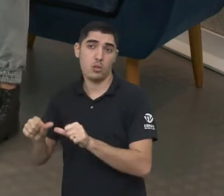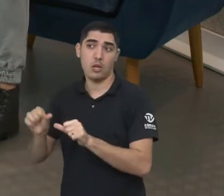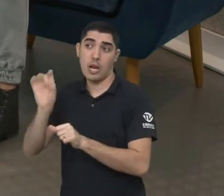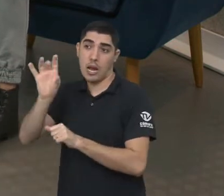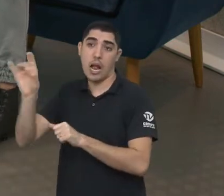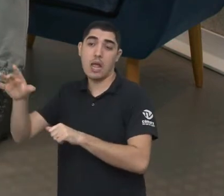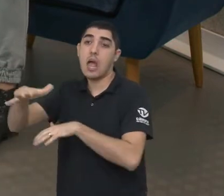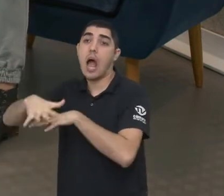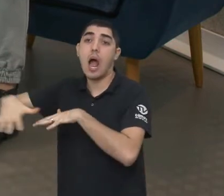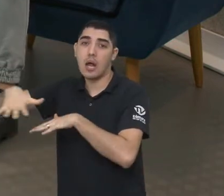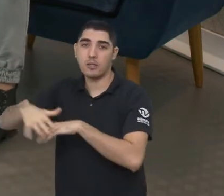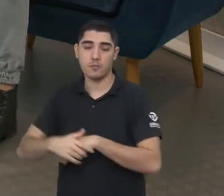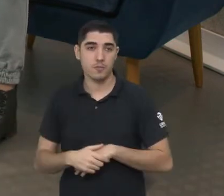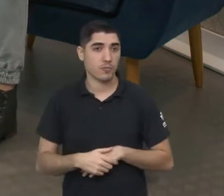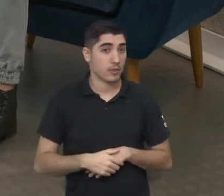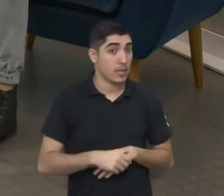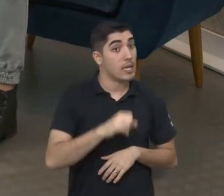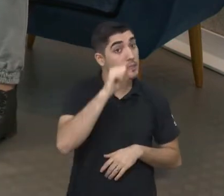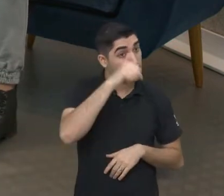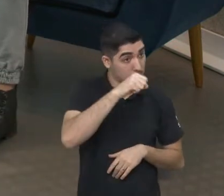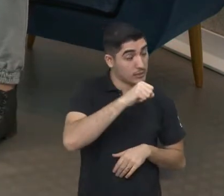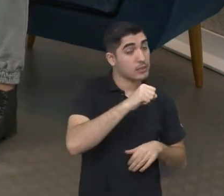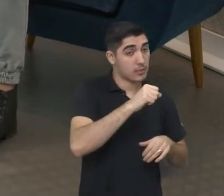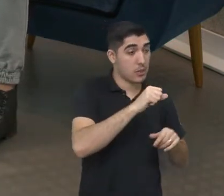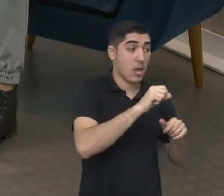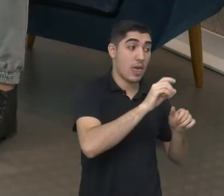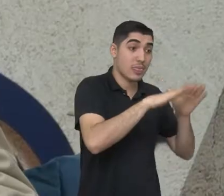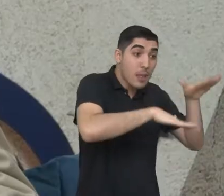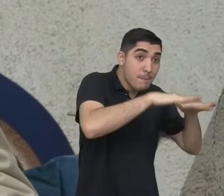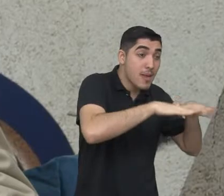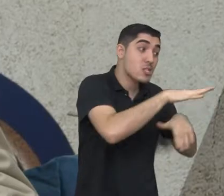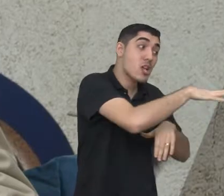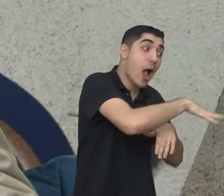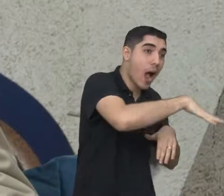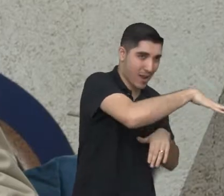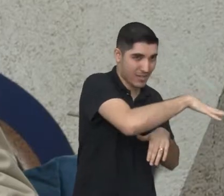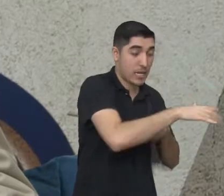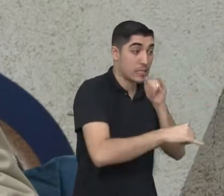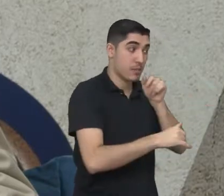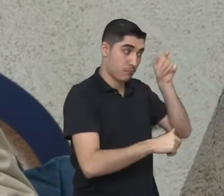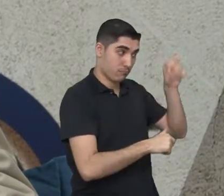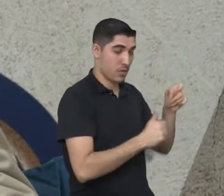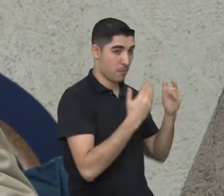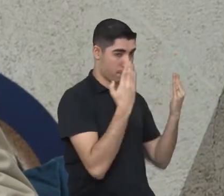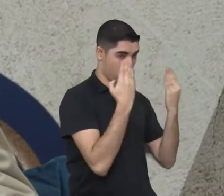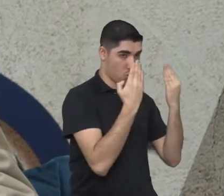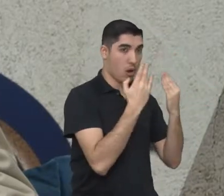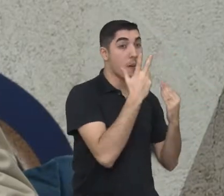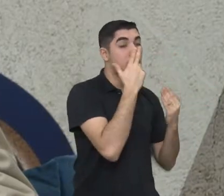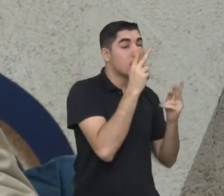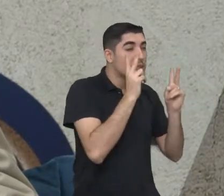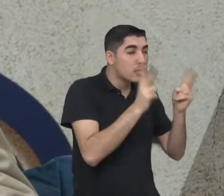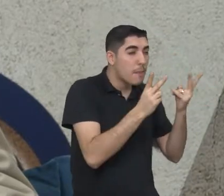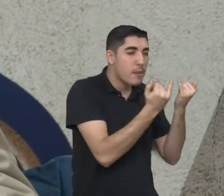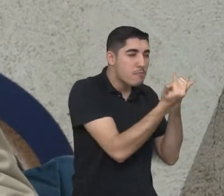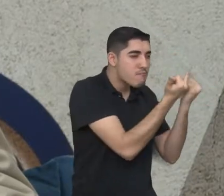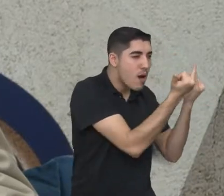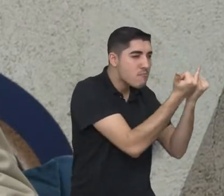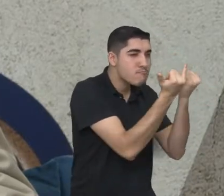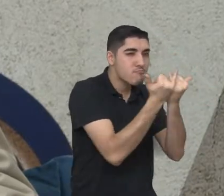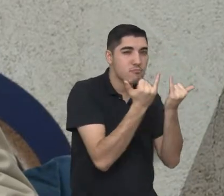profissional escolher? Sim, vai influenciar um pouco de acordo com a área. Eu costumo dizer que o olhar do psicólogo geralmente é muito